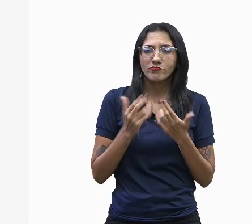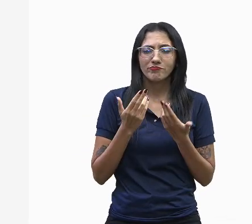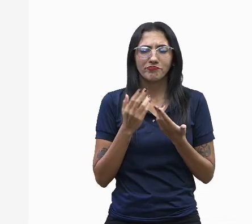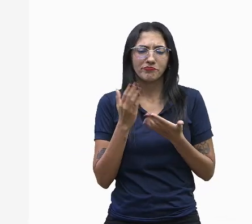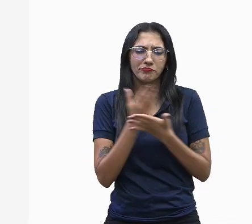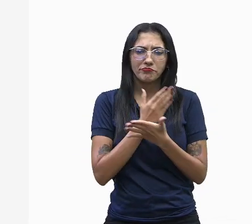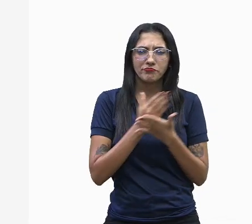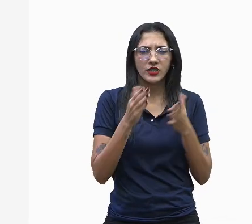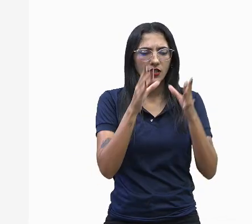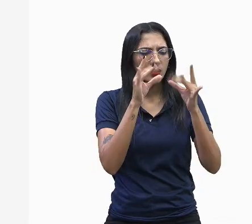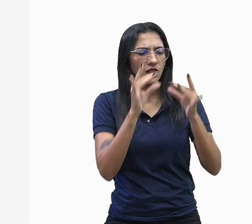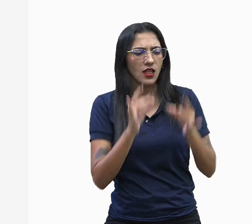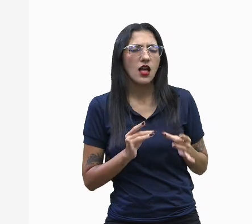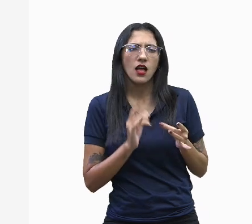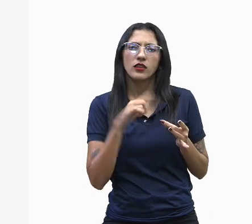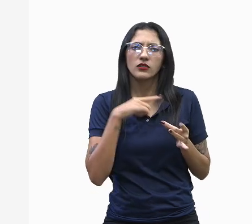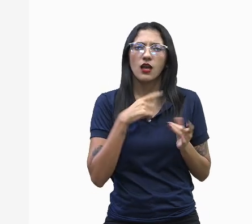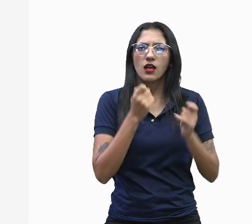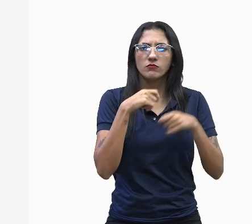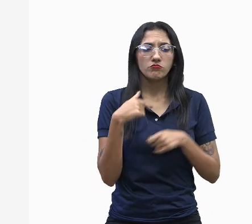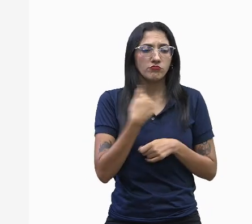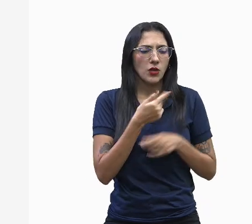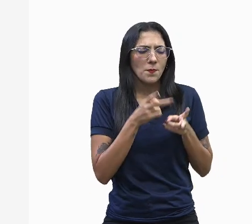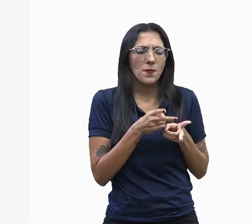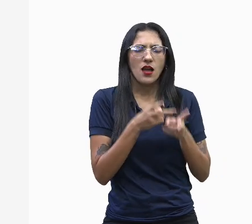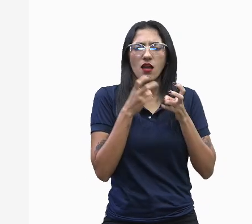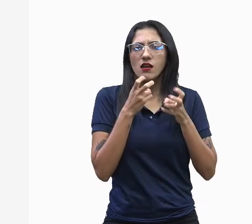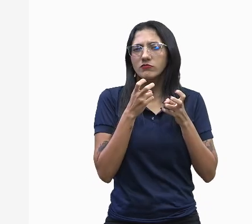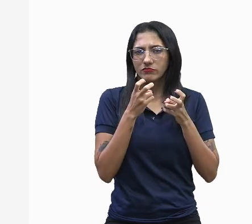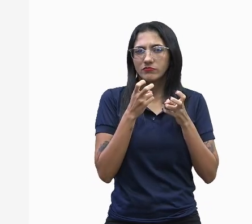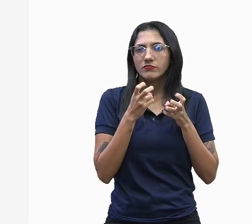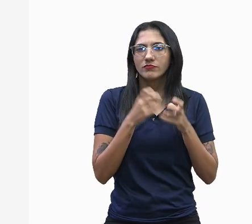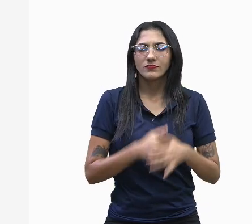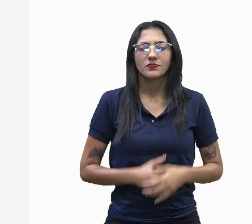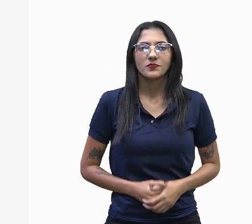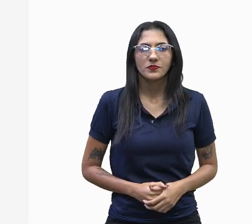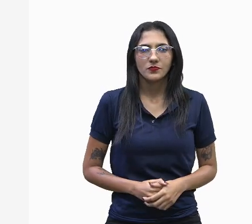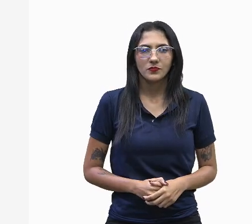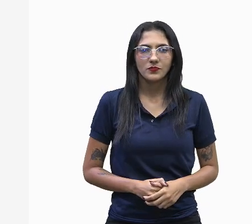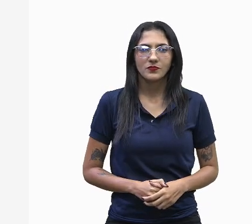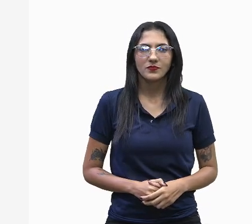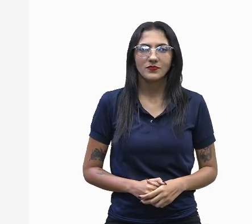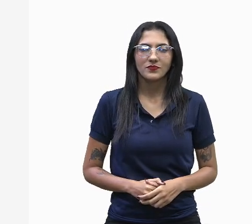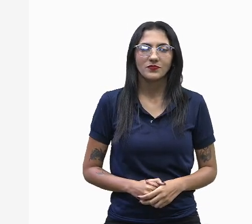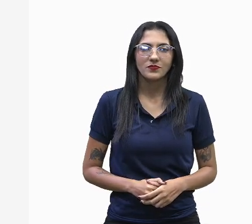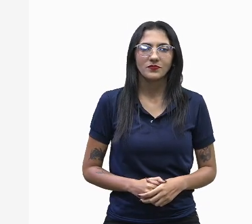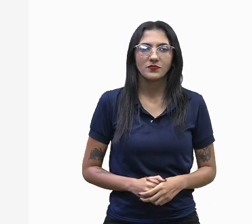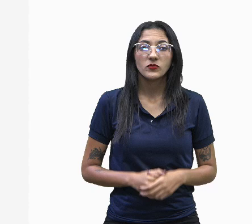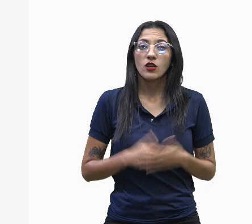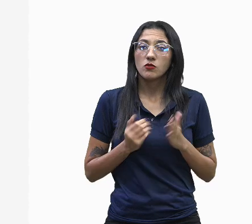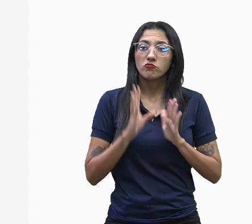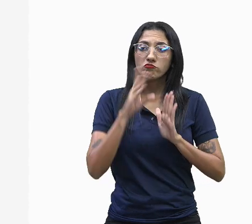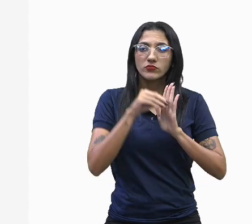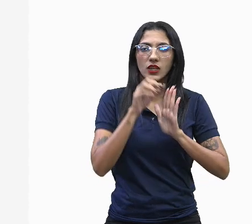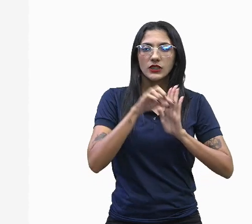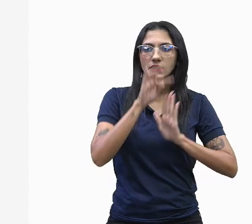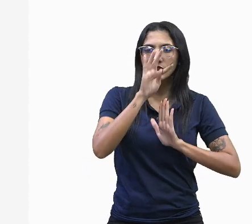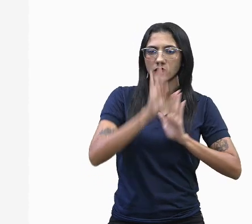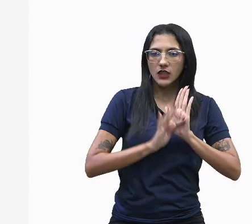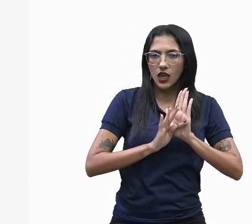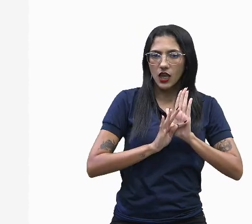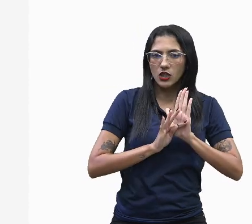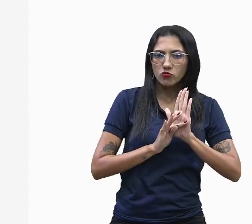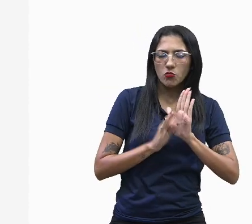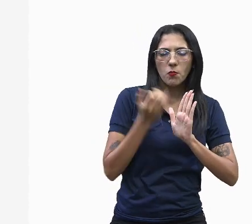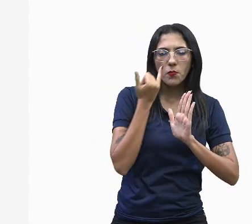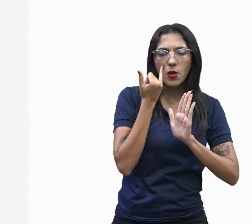que ajudam a percebê-lo em nosso meio. Então, dentro do texto jornalístico,